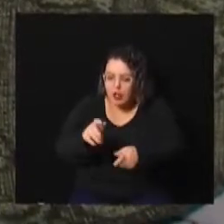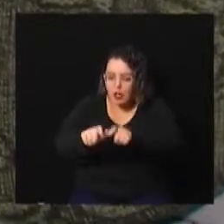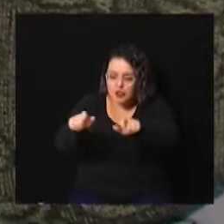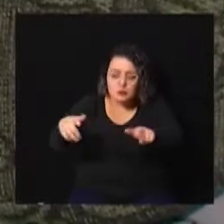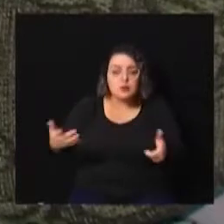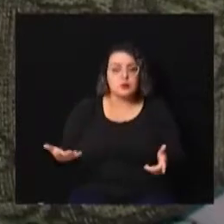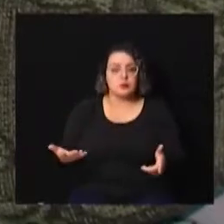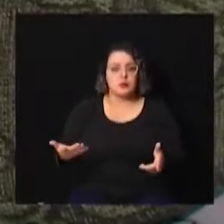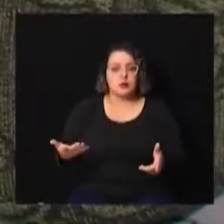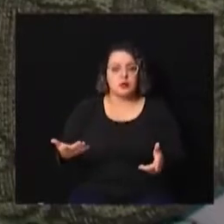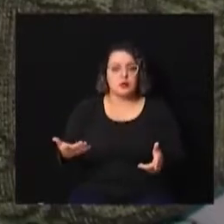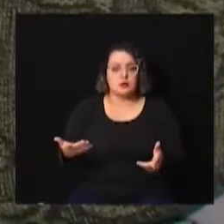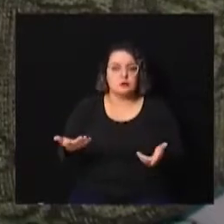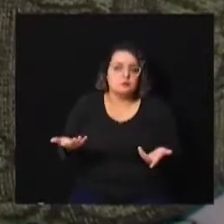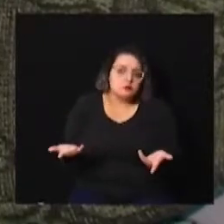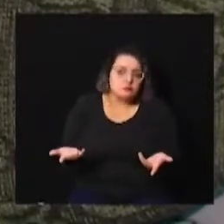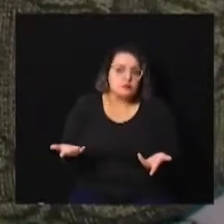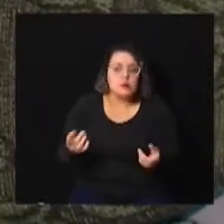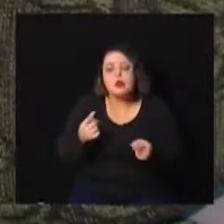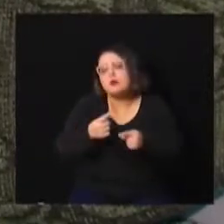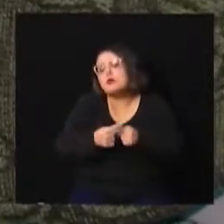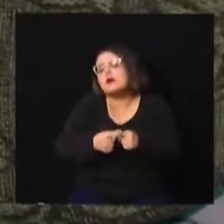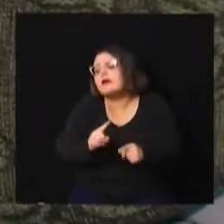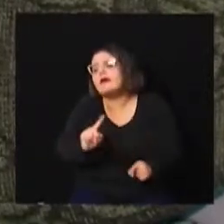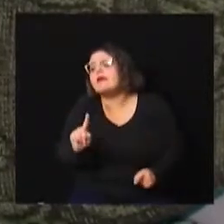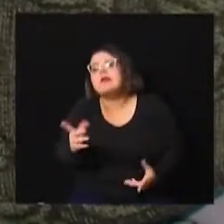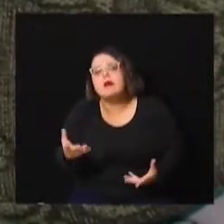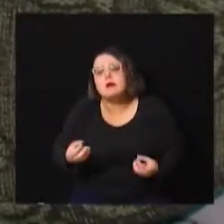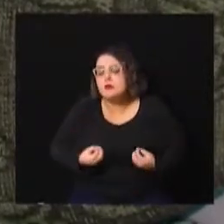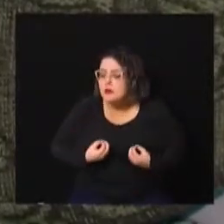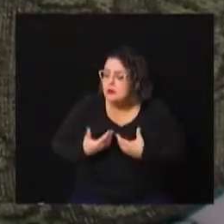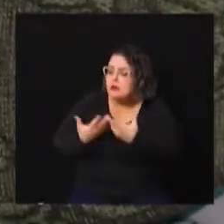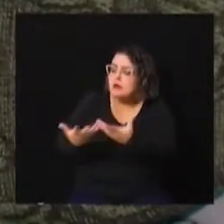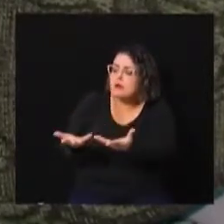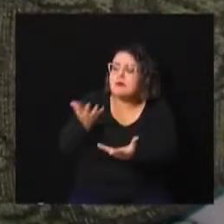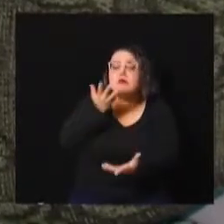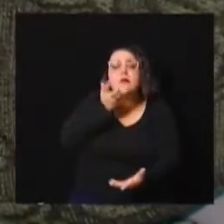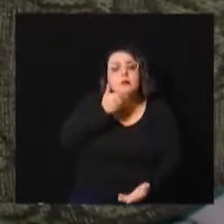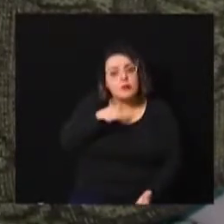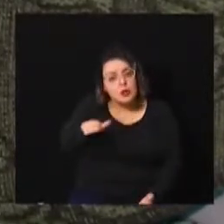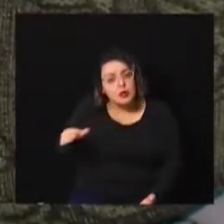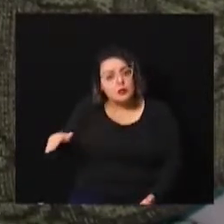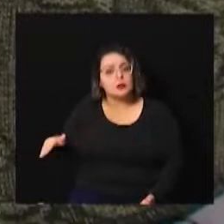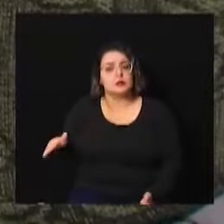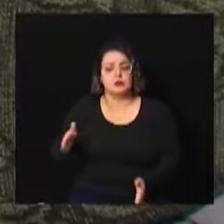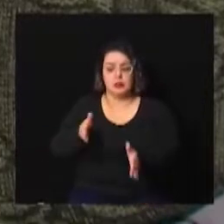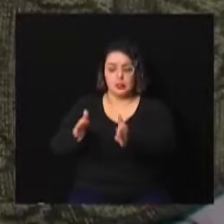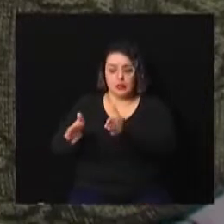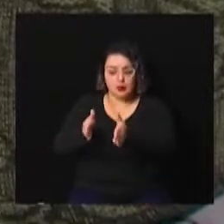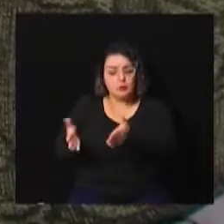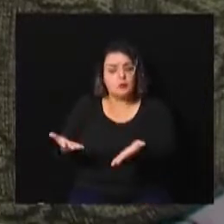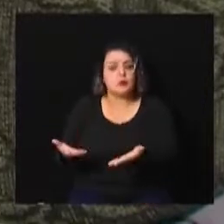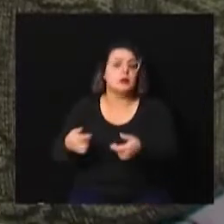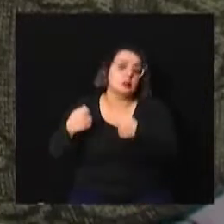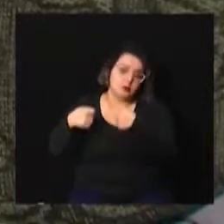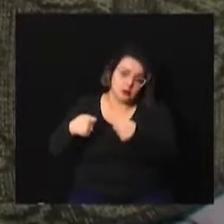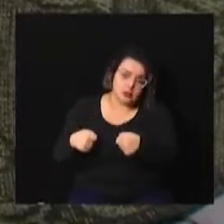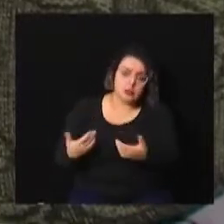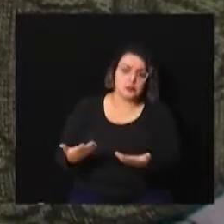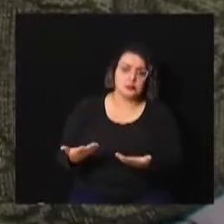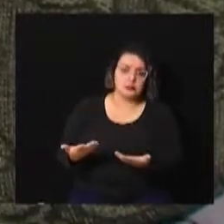outras pessoas, né, que por que não, né? Se dispor a uma criança que naquele momento